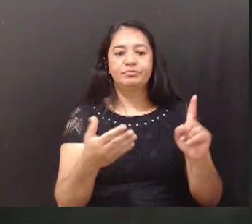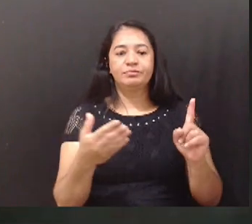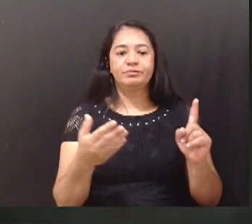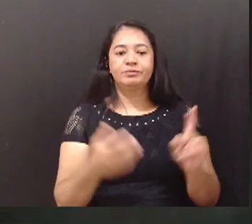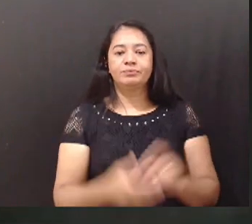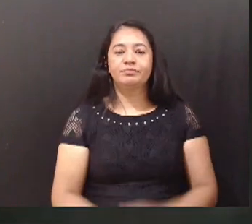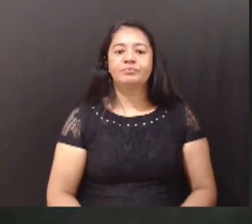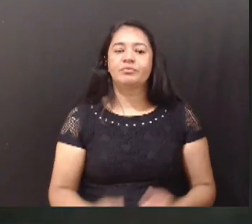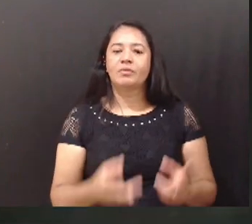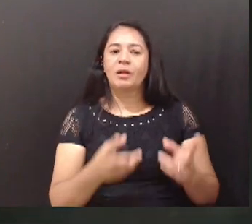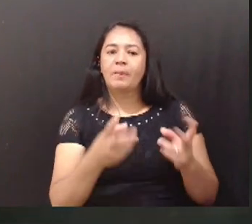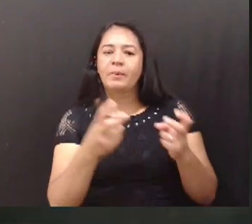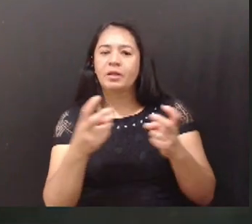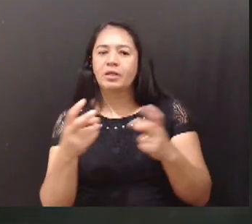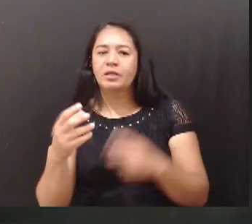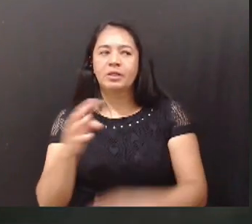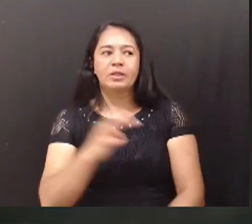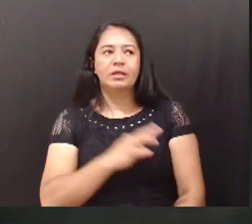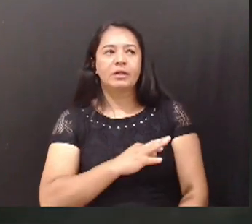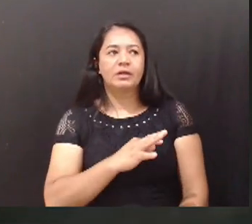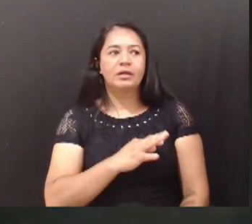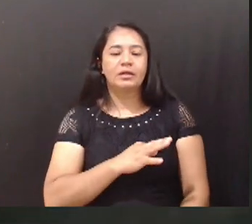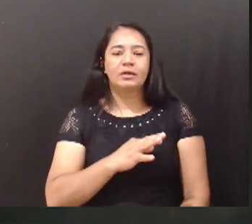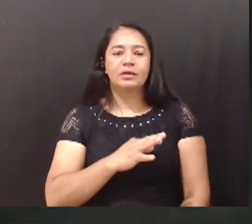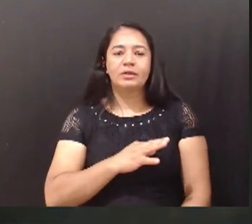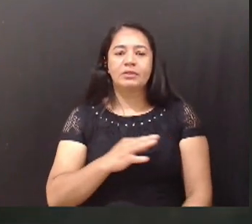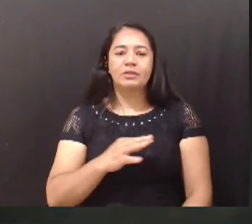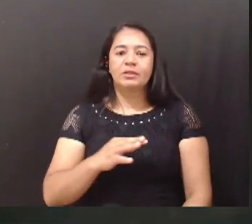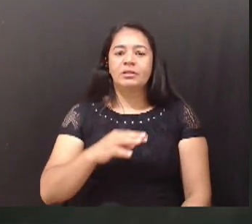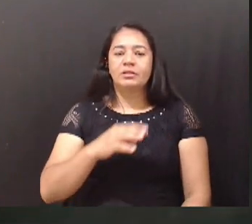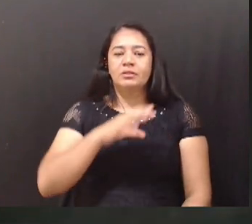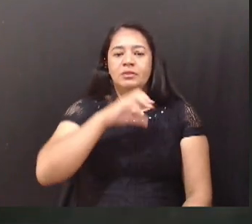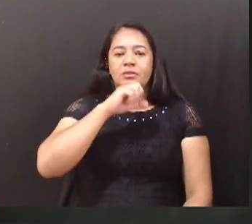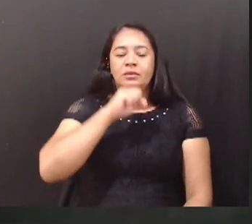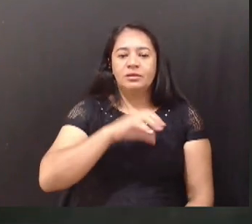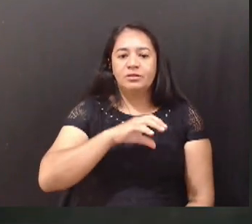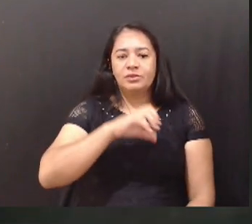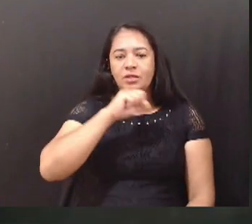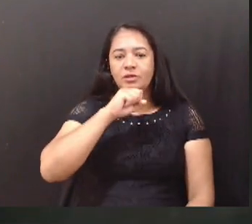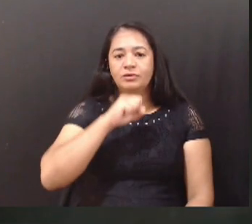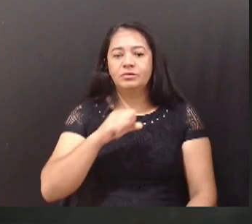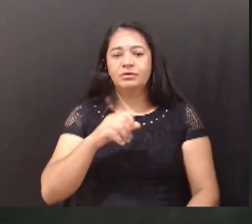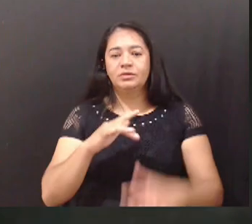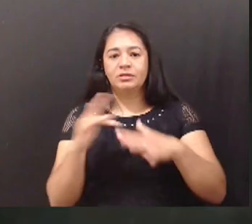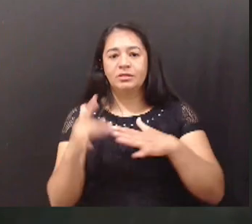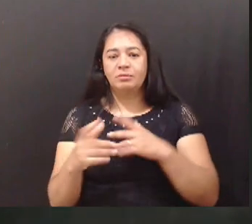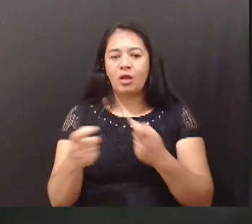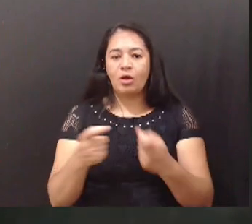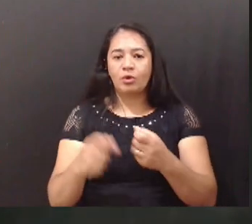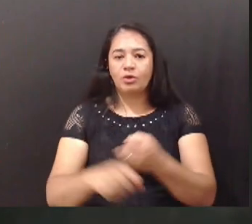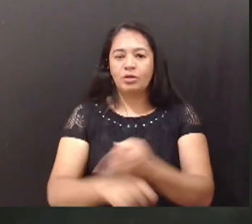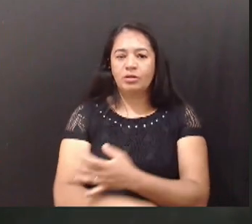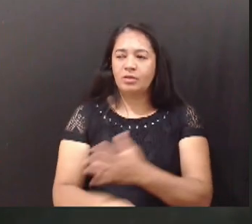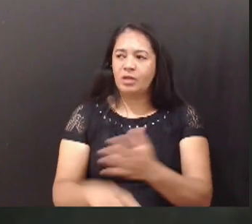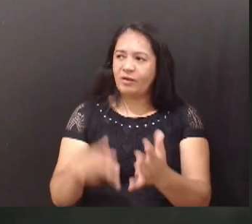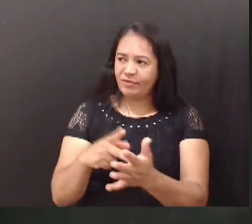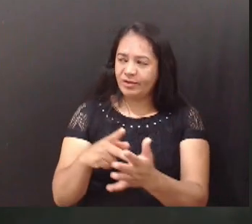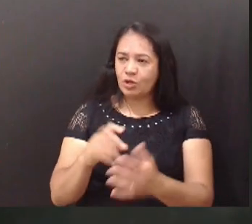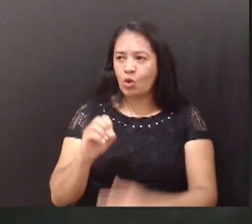muitas técnicas de respiração nas redes sociais para controlar emoções. Elas funcionam mesmo ou só ajudam